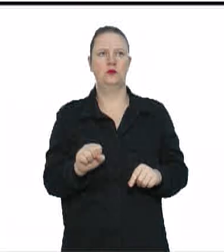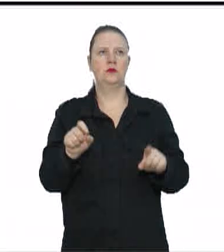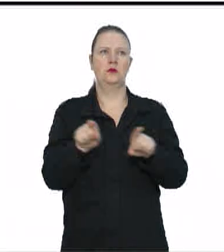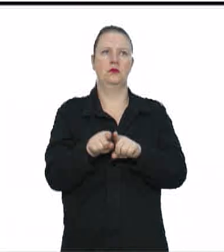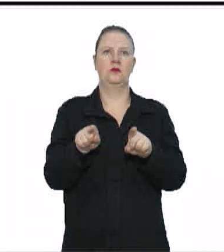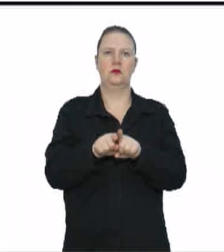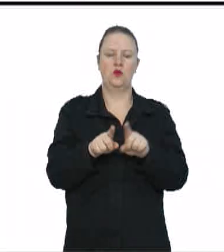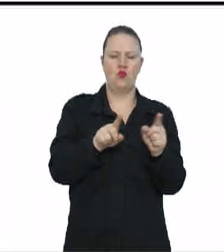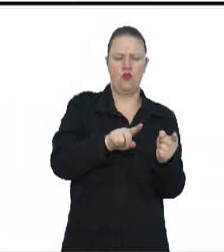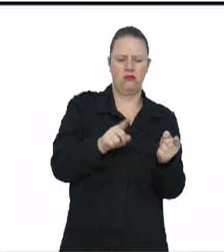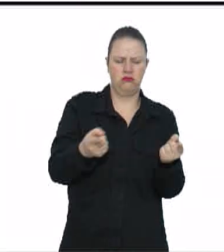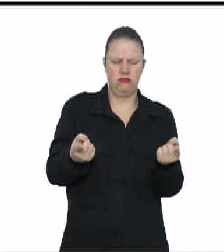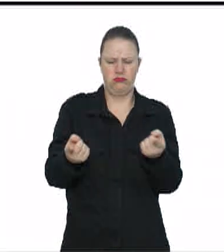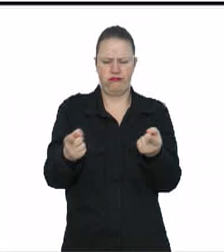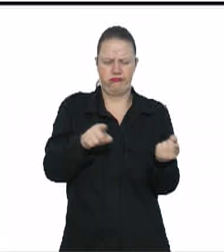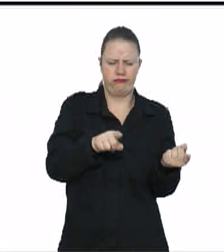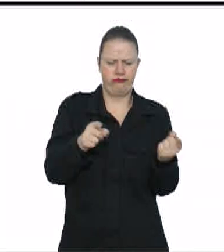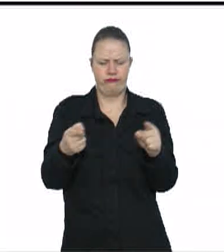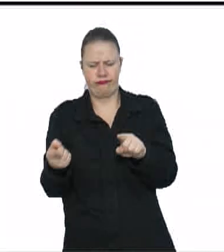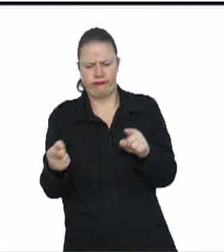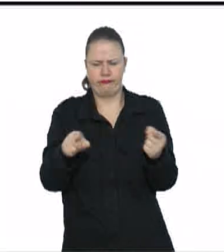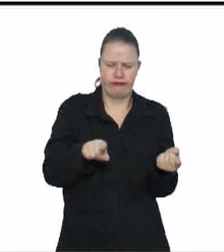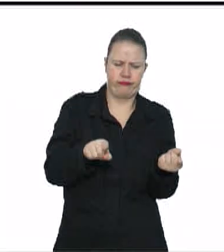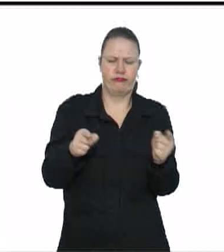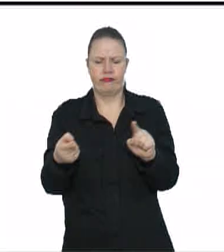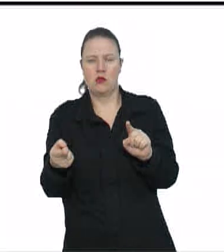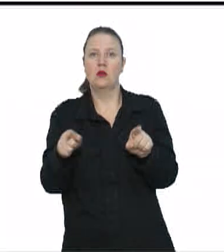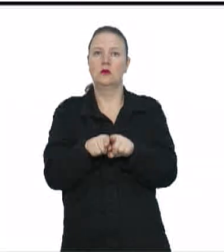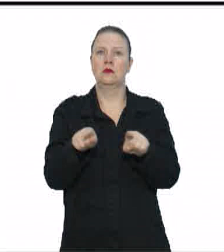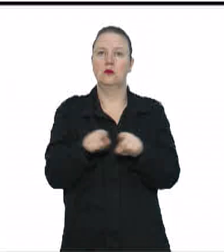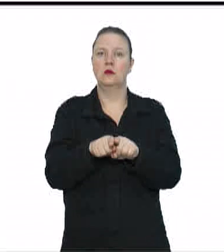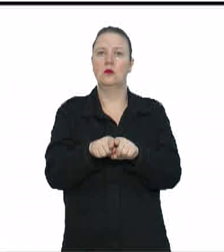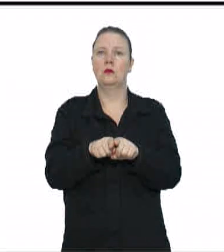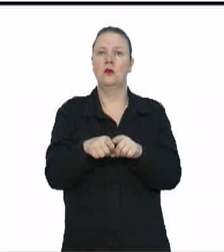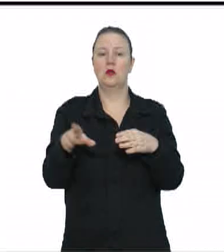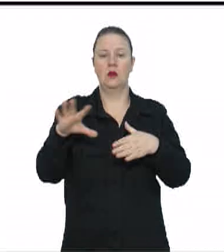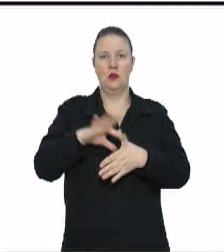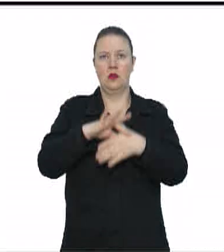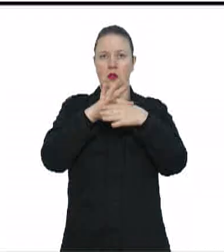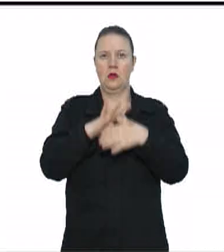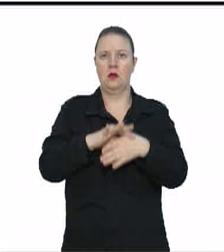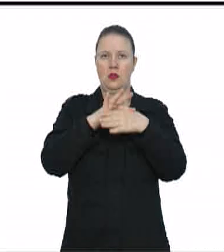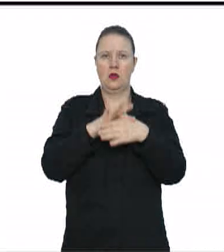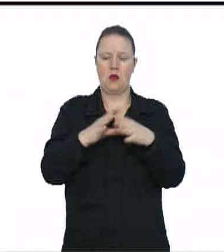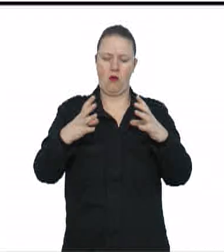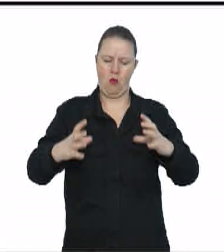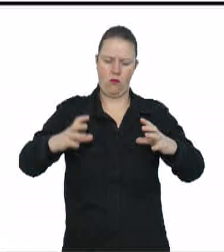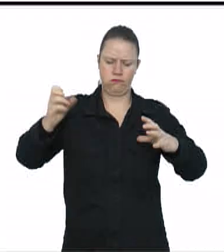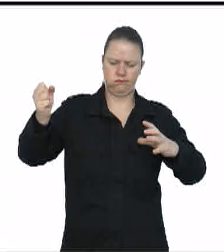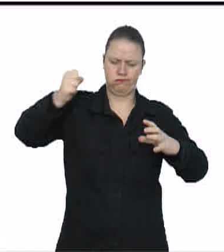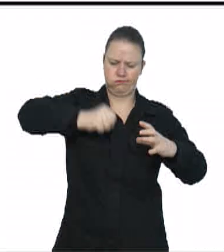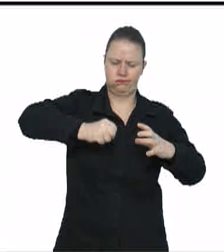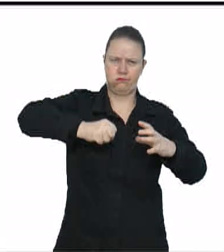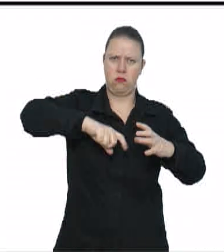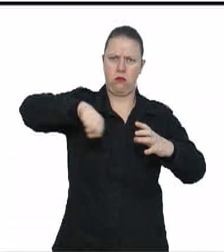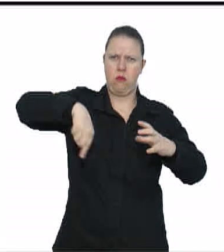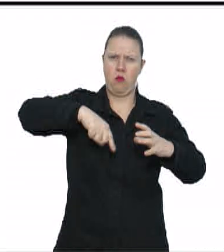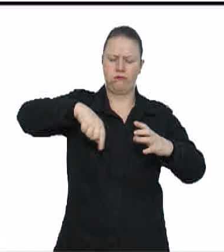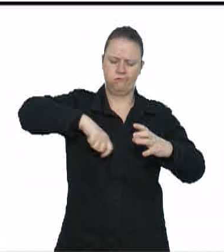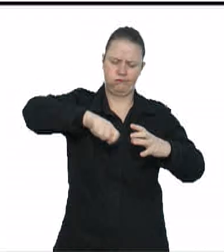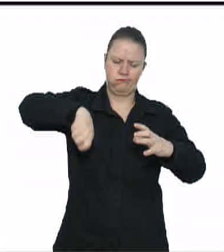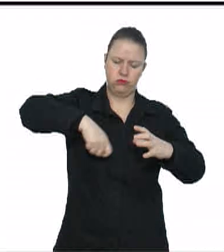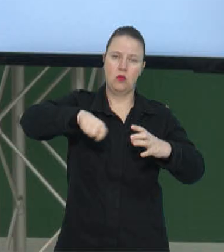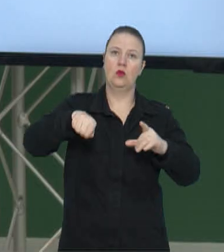O churrasco, o pirão de peixe, o barreado, que é uma comida típica aqui da nossa região, tá? E a produção de